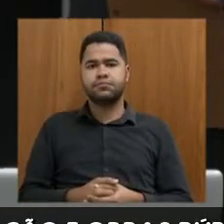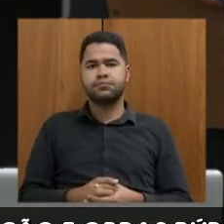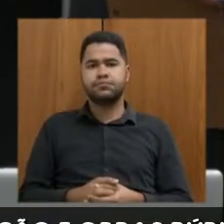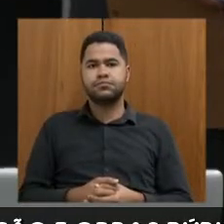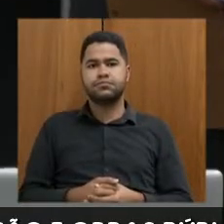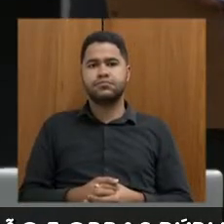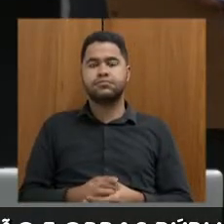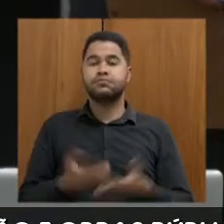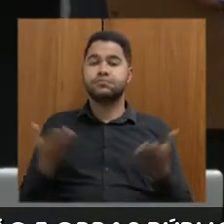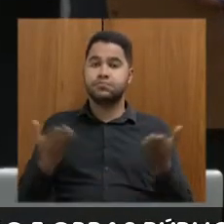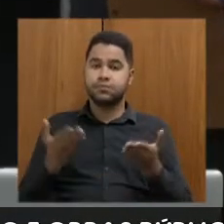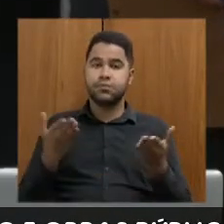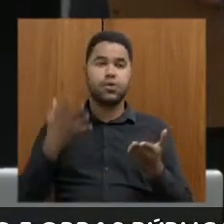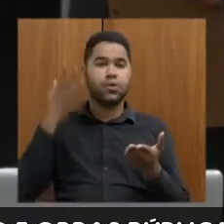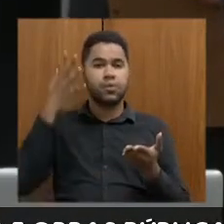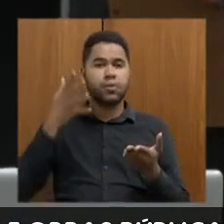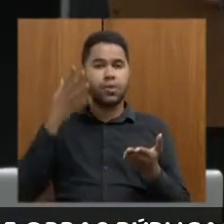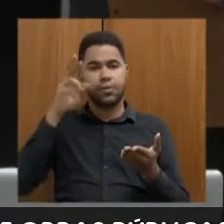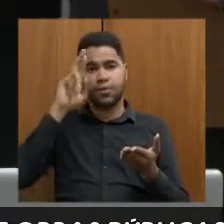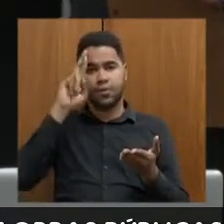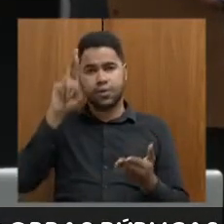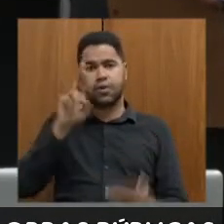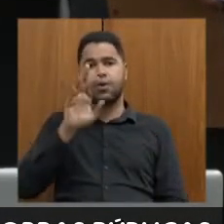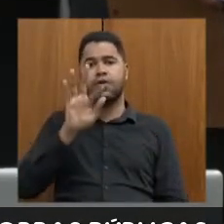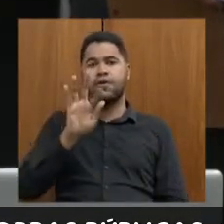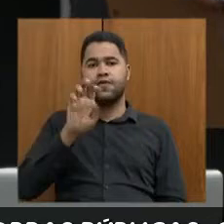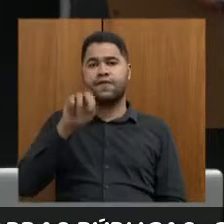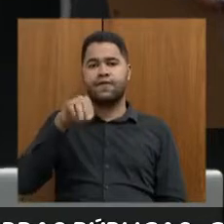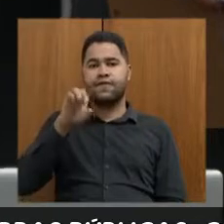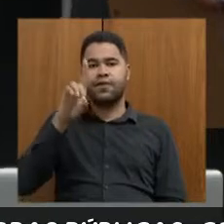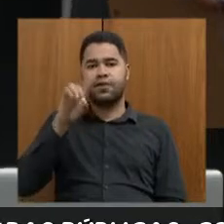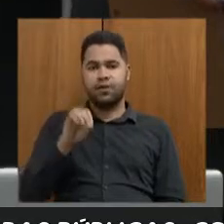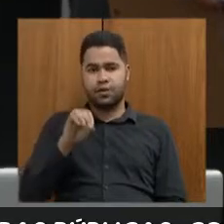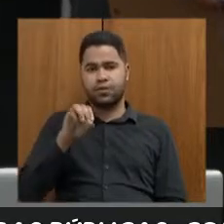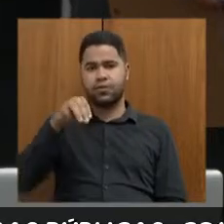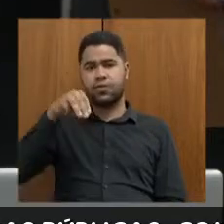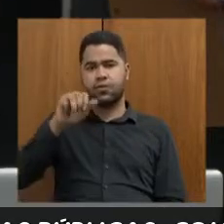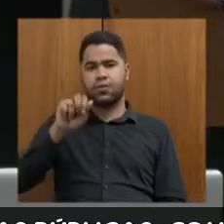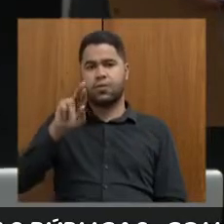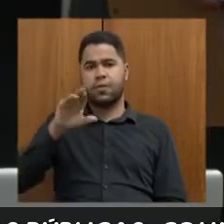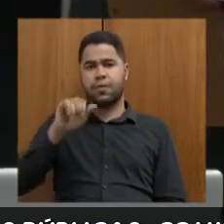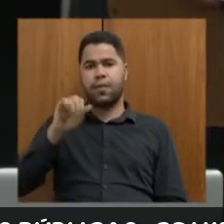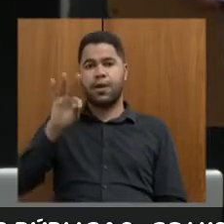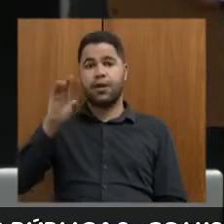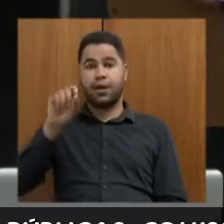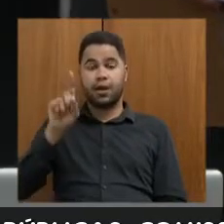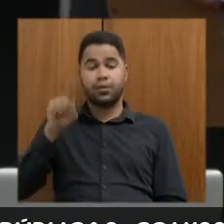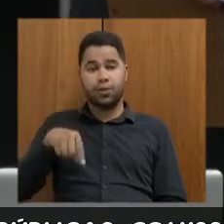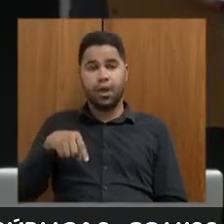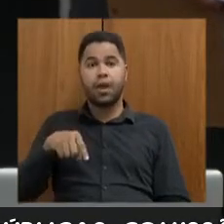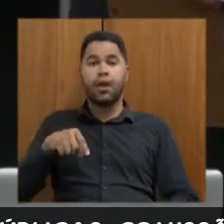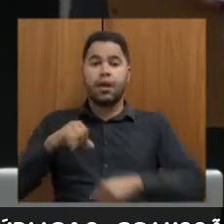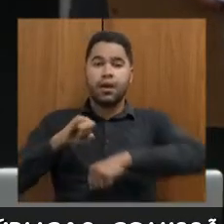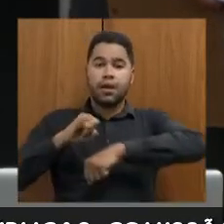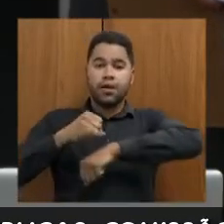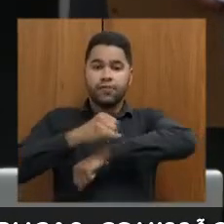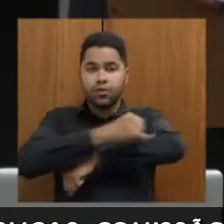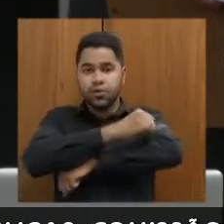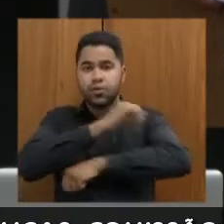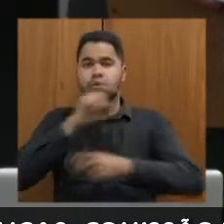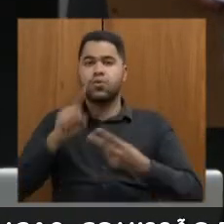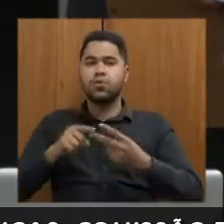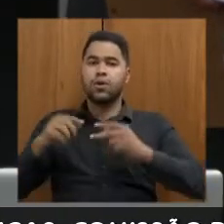o passo a palavra parecer Letícia Fernando scharlack marcato secretário de estado de infraestrutura e mobilidade